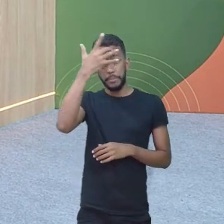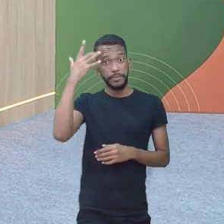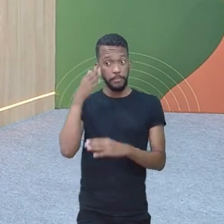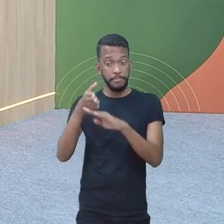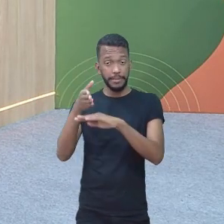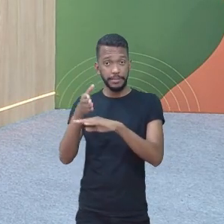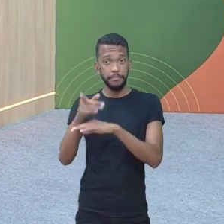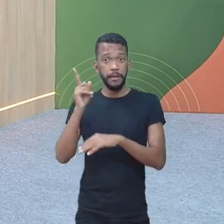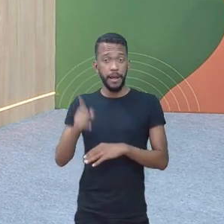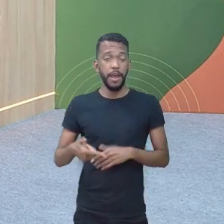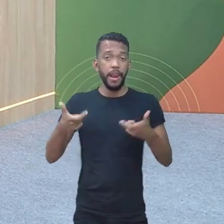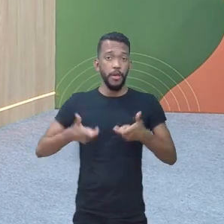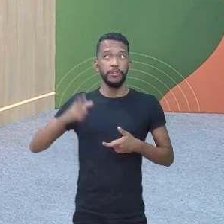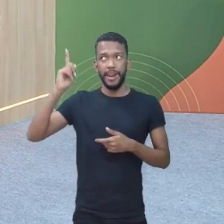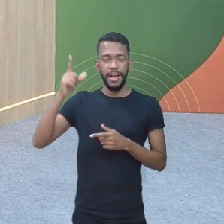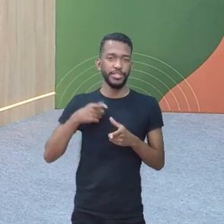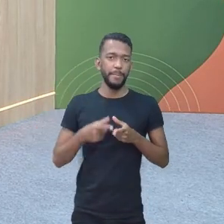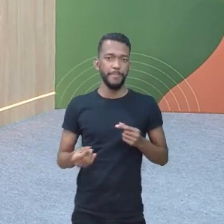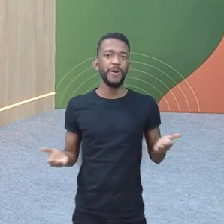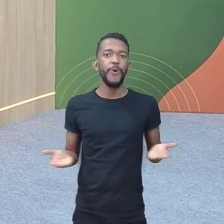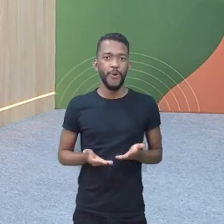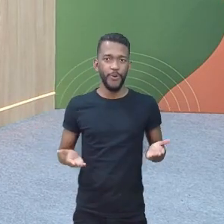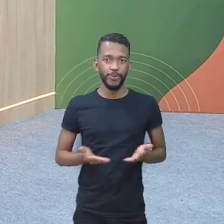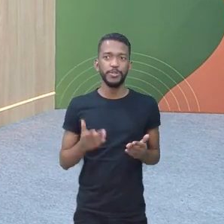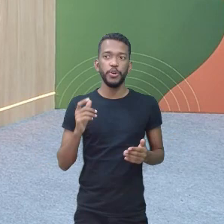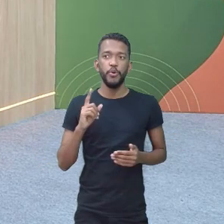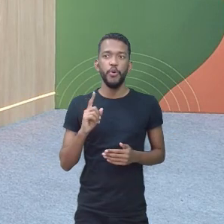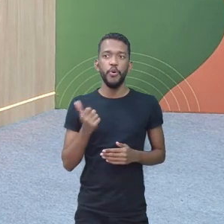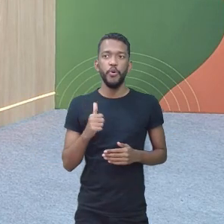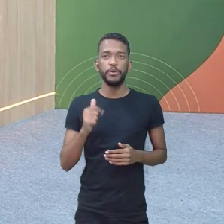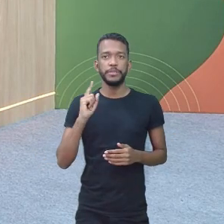atletas. Então, é uma coisa bem